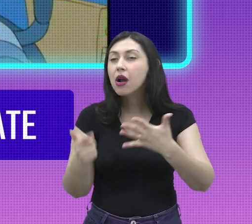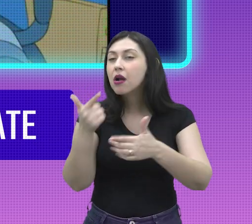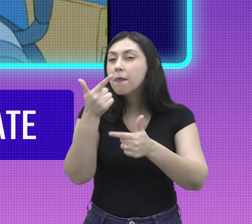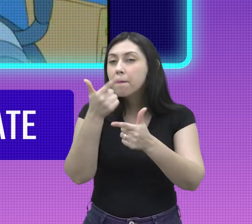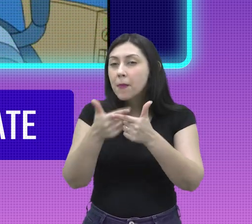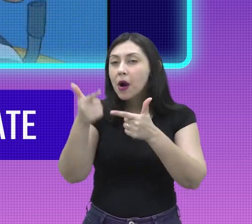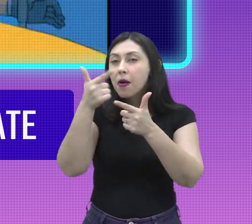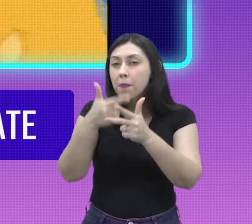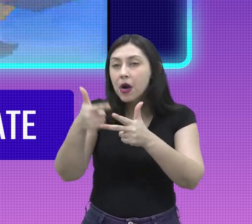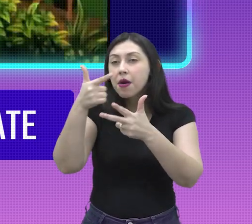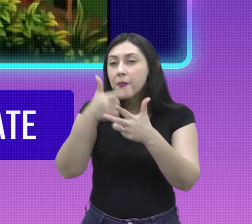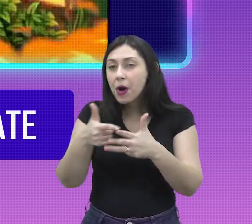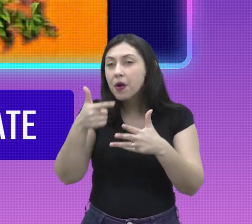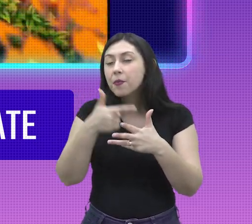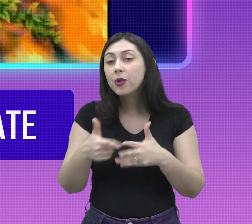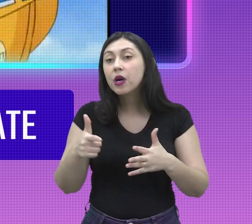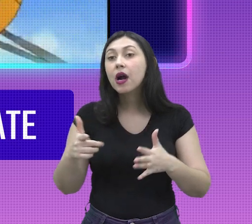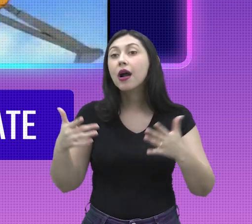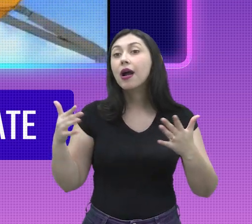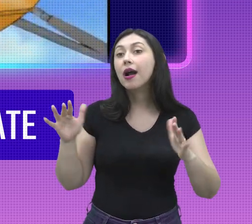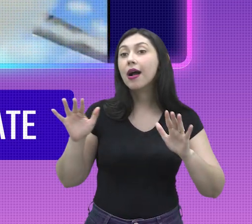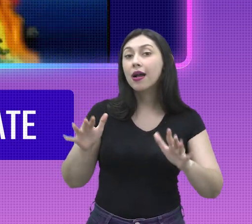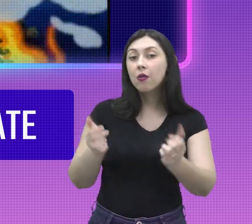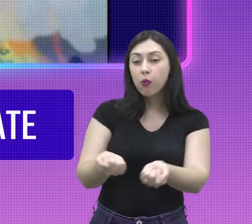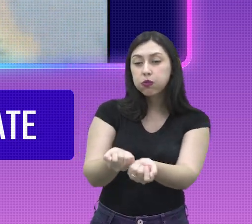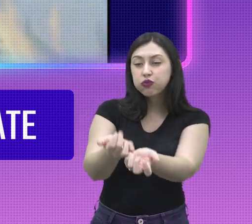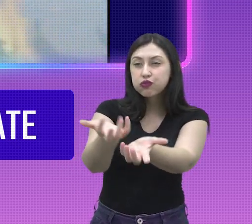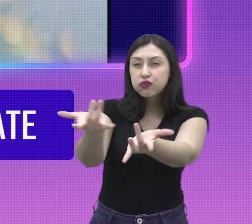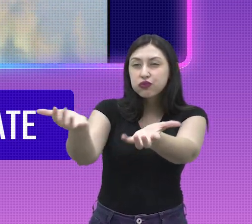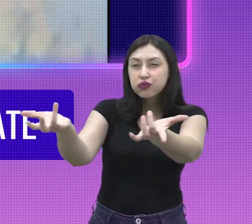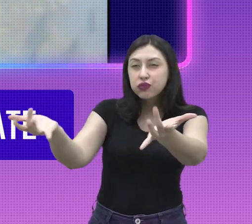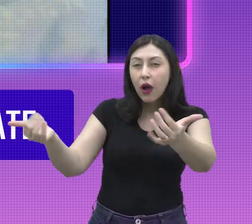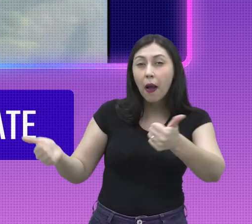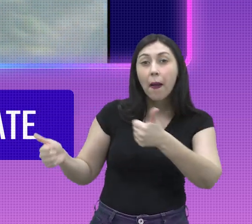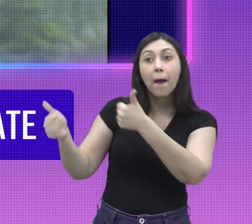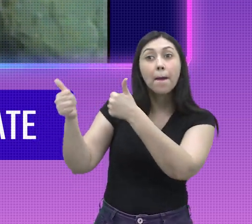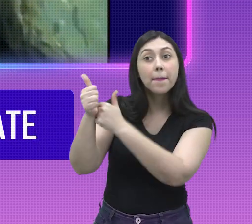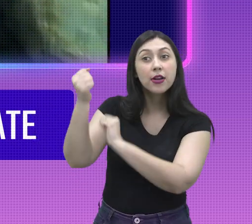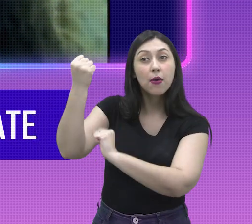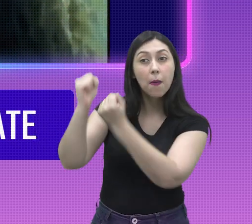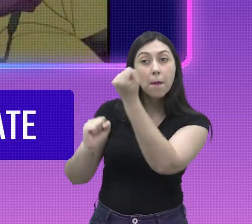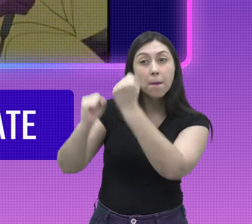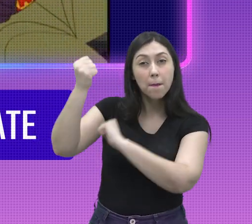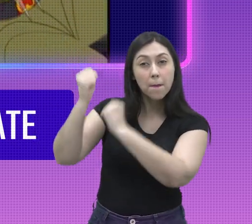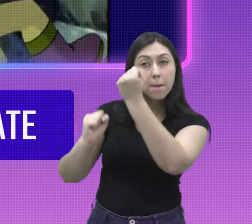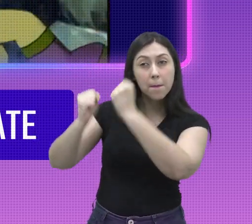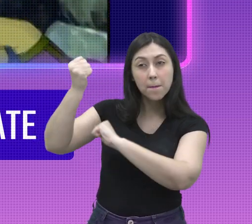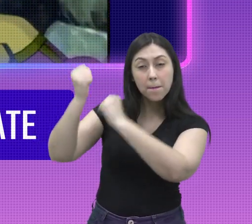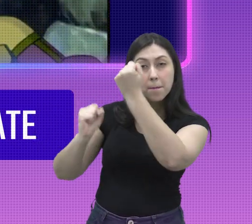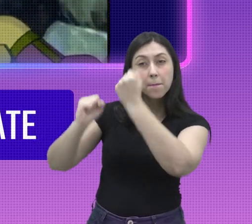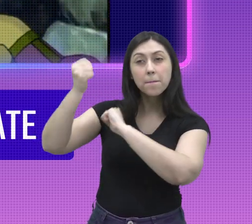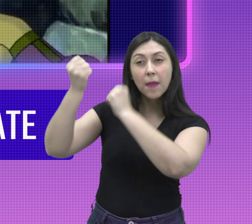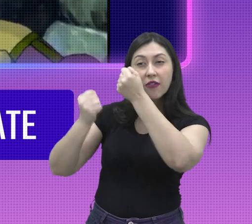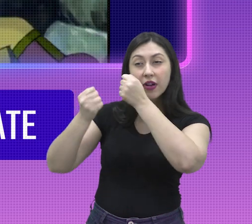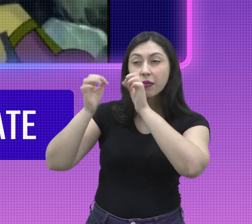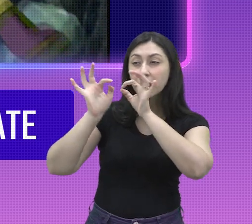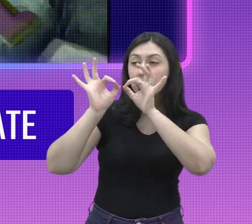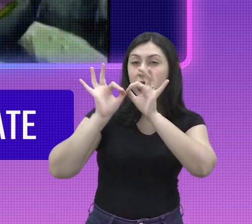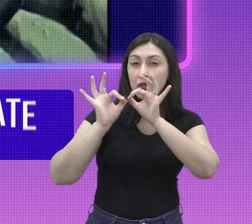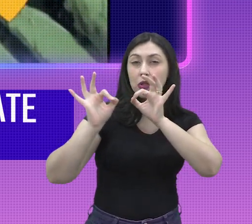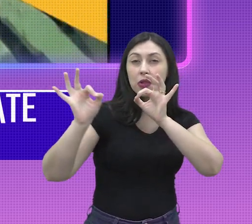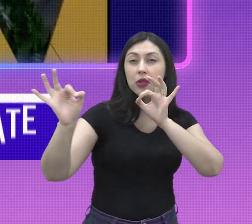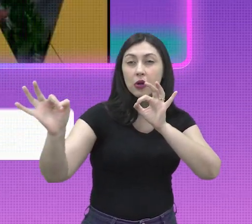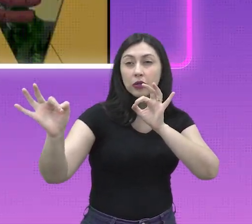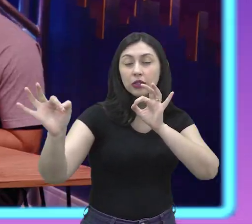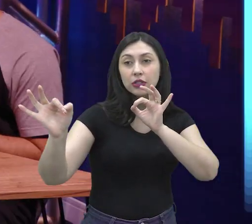que em determinado momento do episódio o incêndio chega perto de uma fábrica que era numa região mais